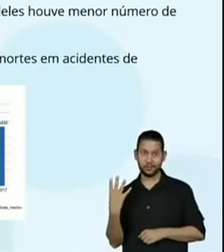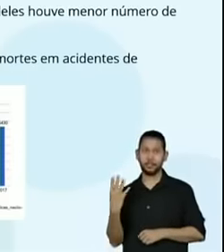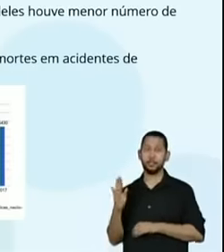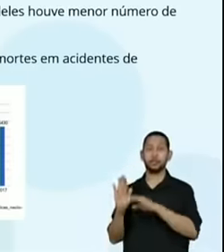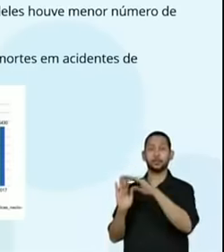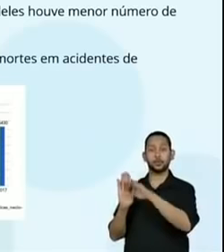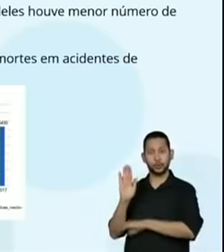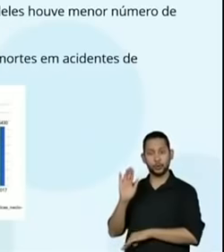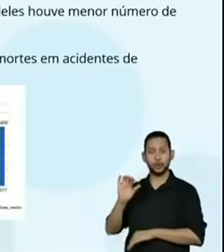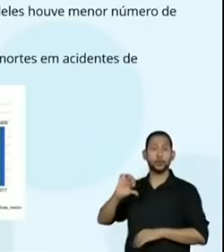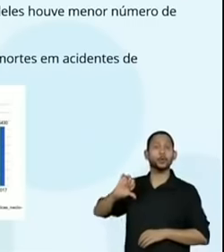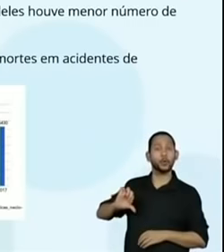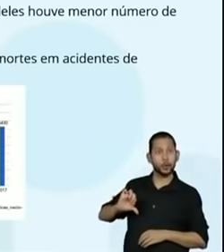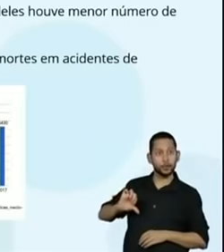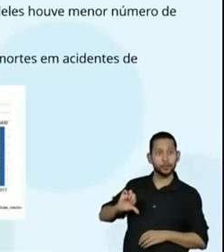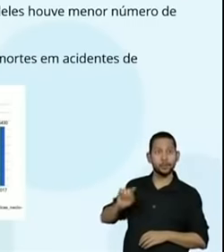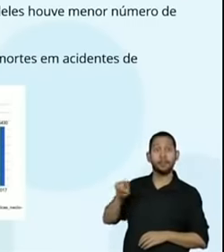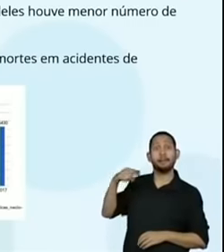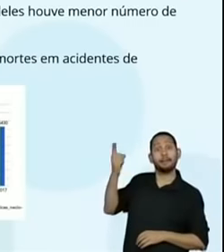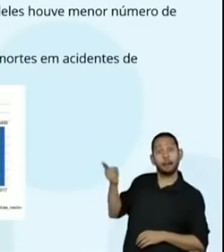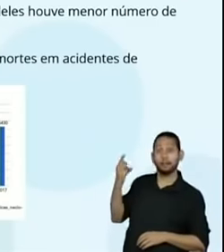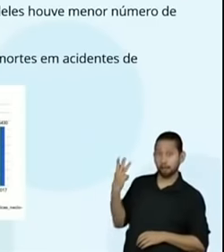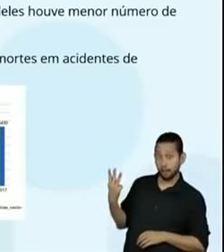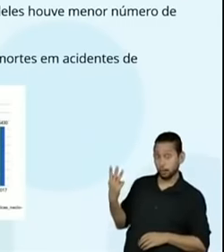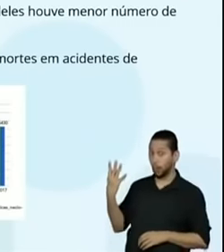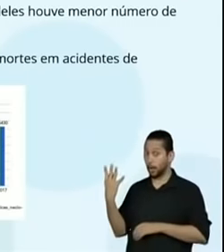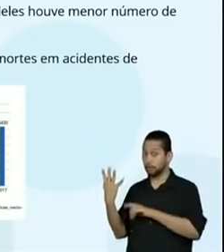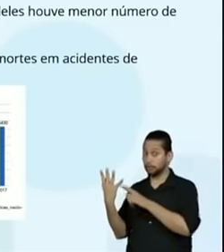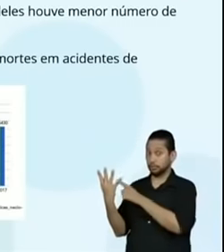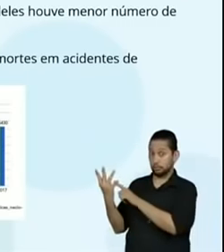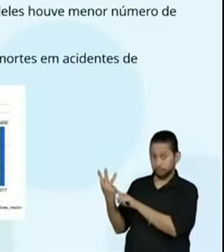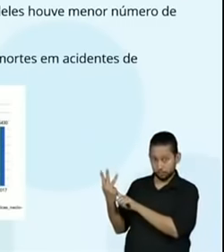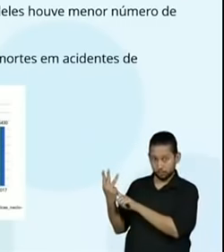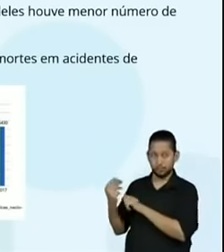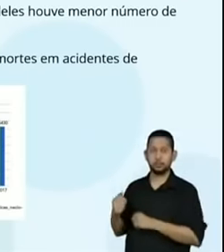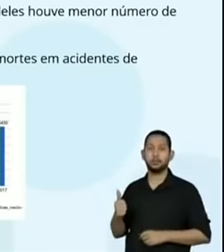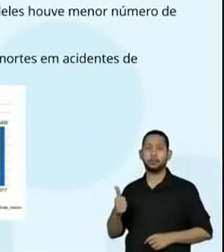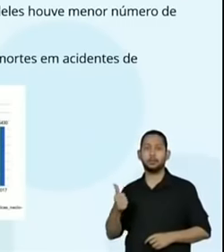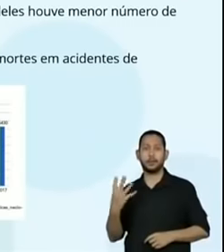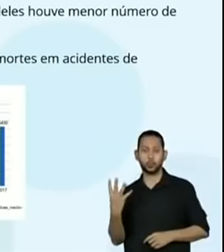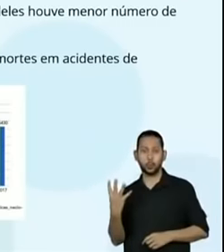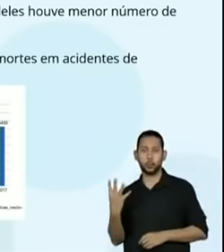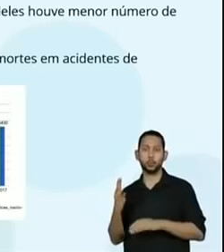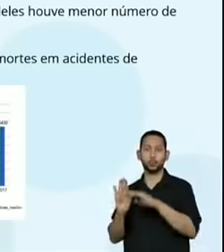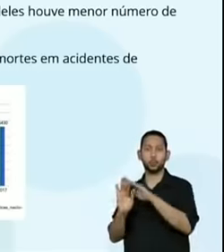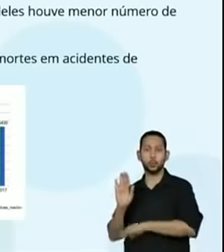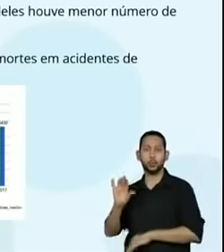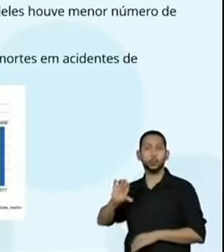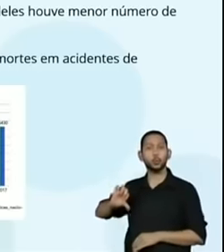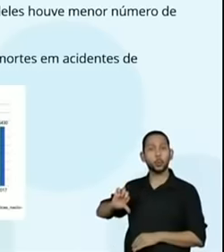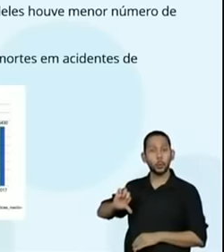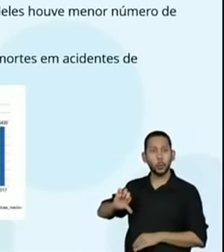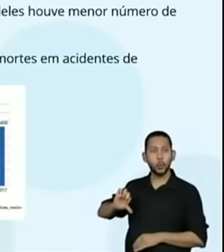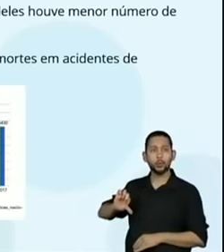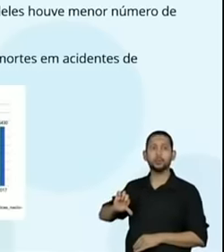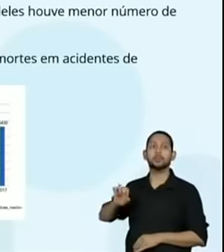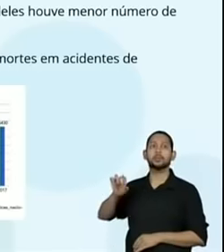14 e esse vira 3, certo? 14 para tirar 9 é igual